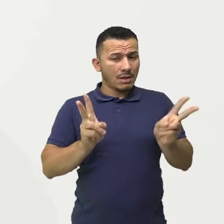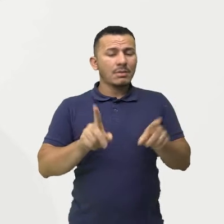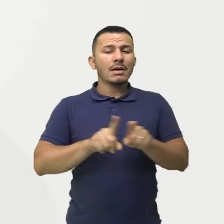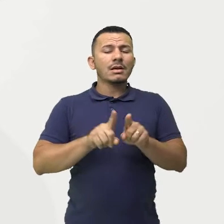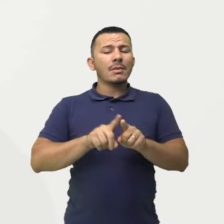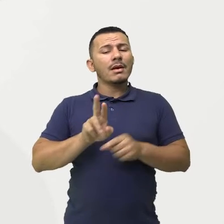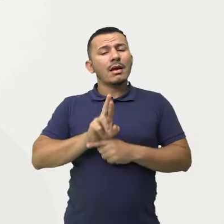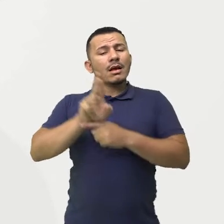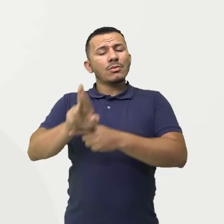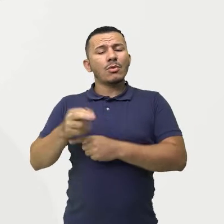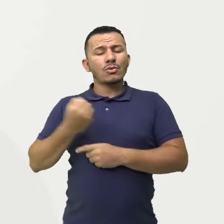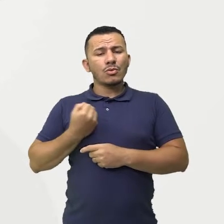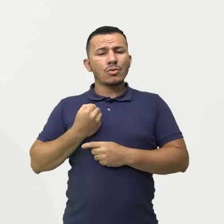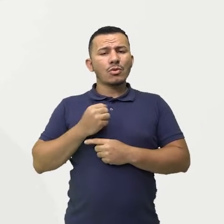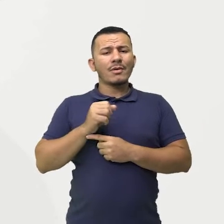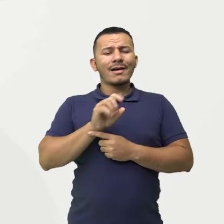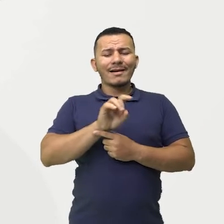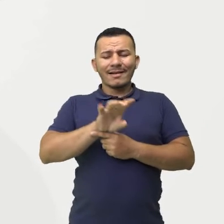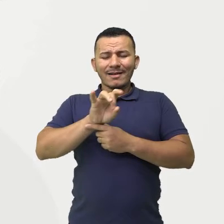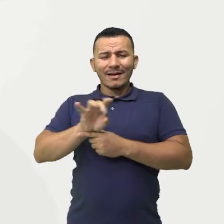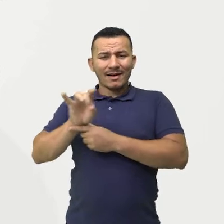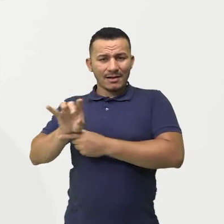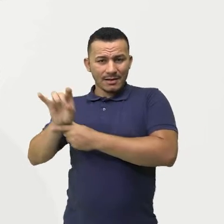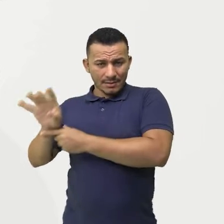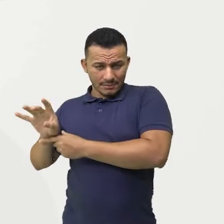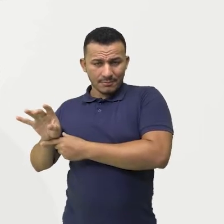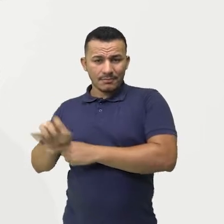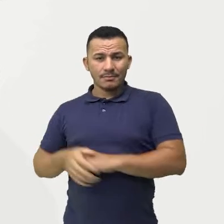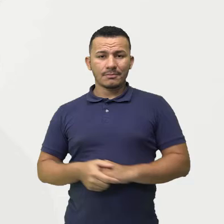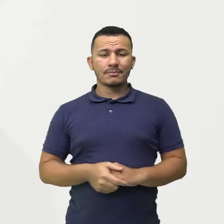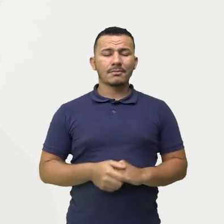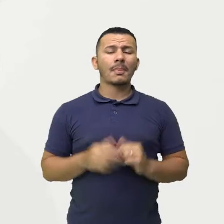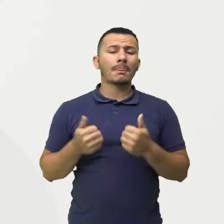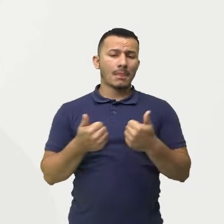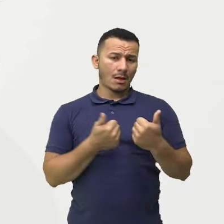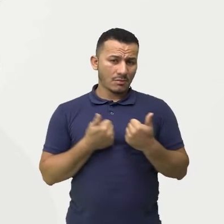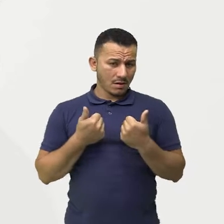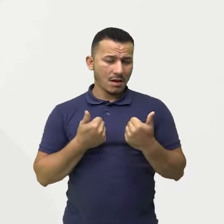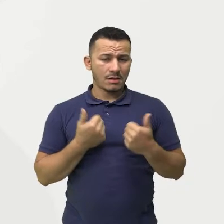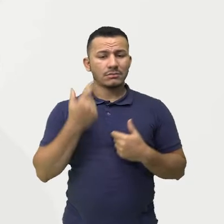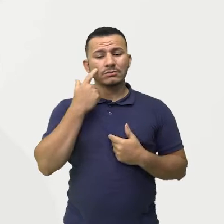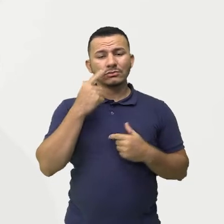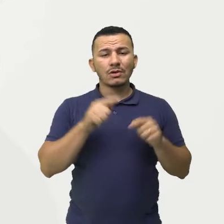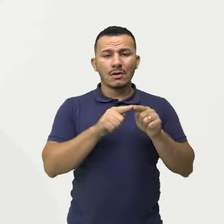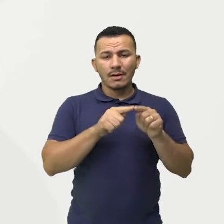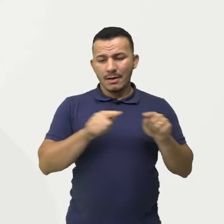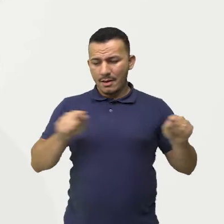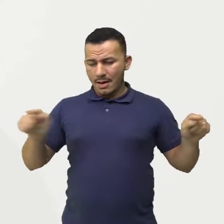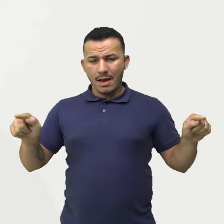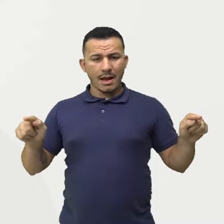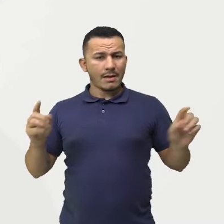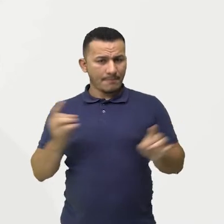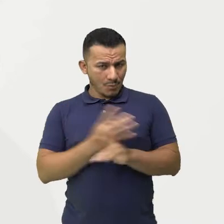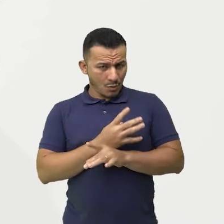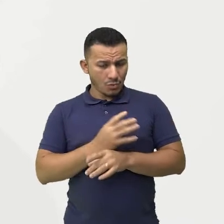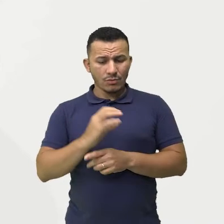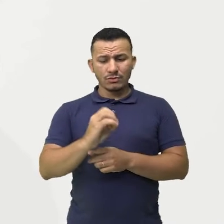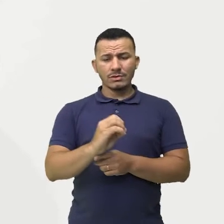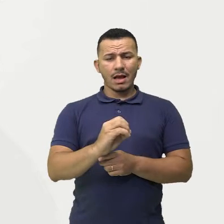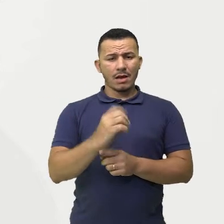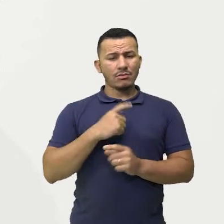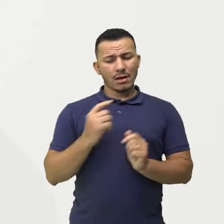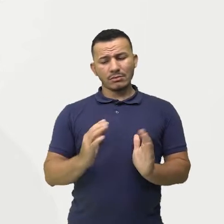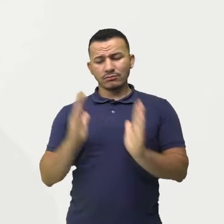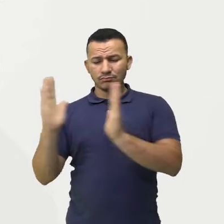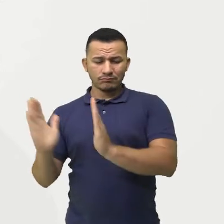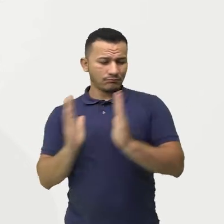número correspondente a cada ponto. Beleza. Então, olha essa nossa reta. Está aqui o zero, eu vou ter mais um,